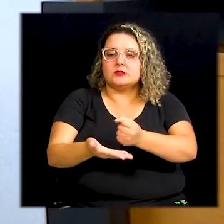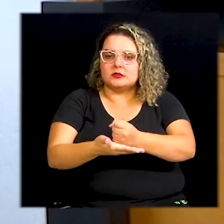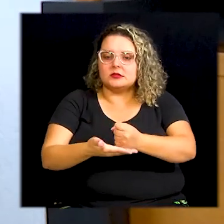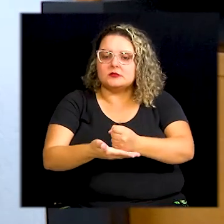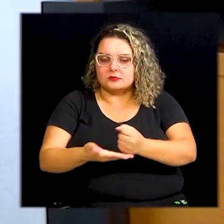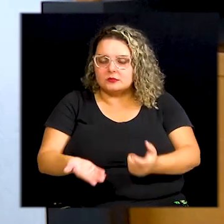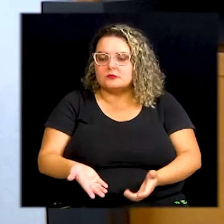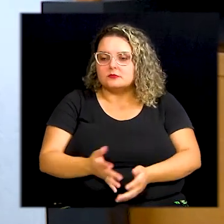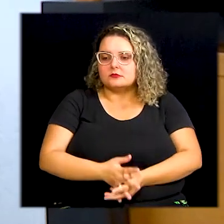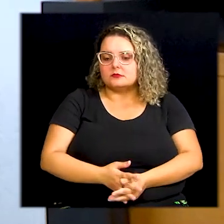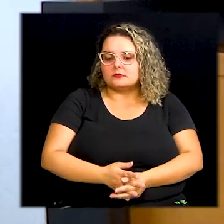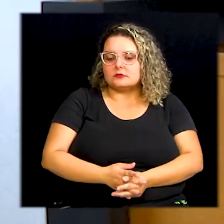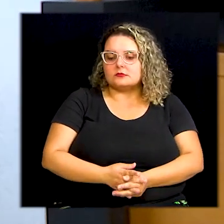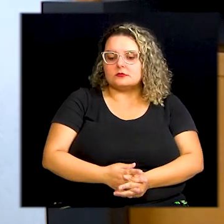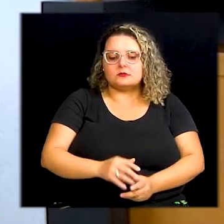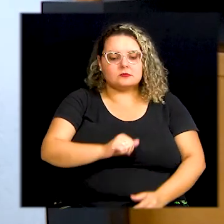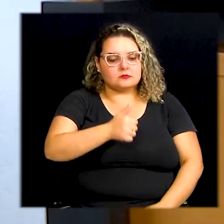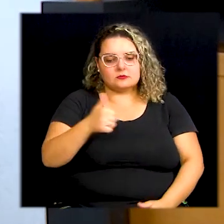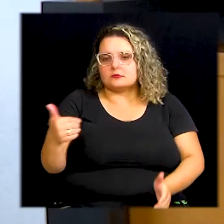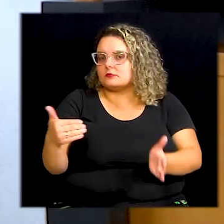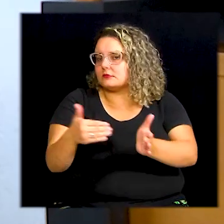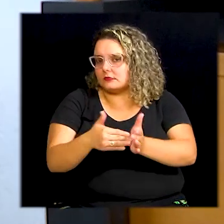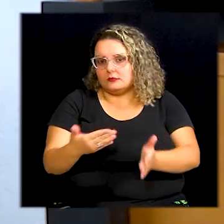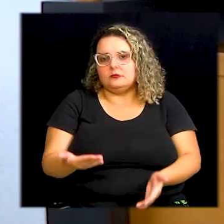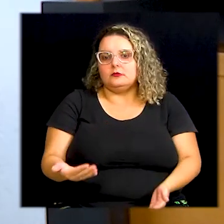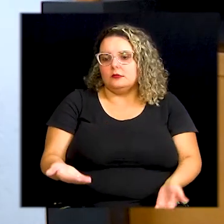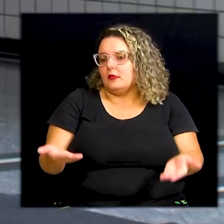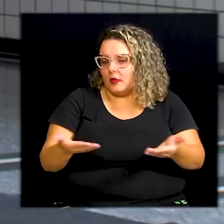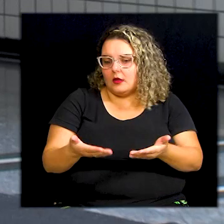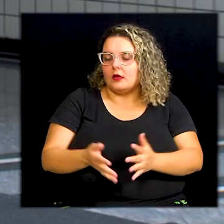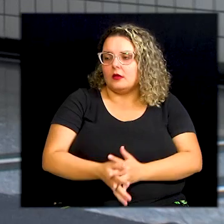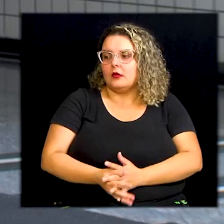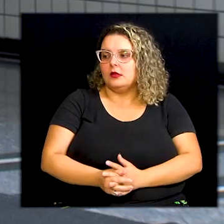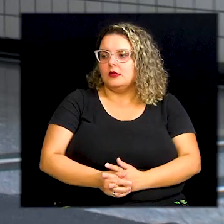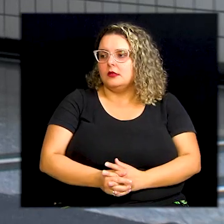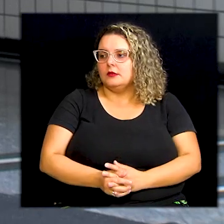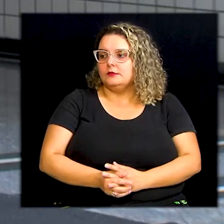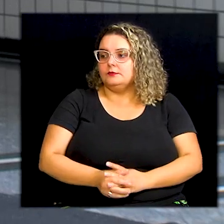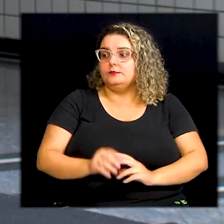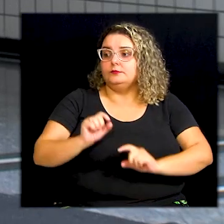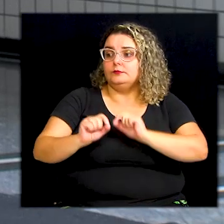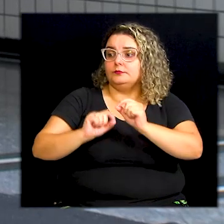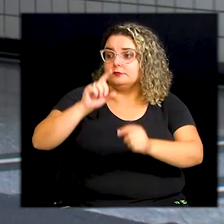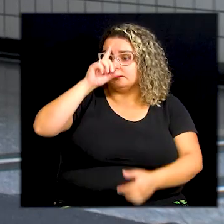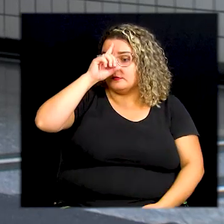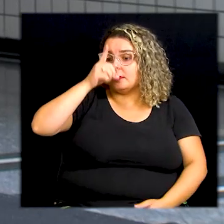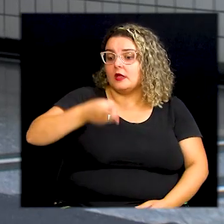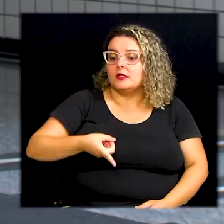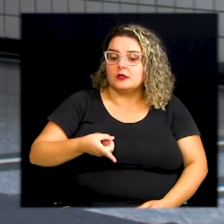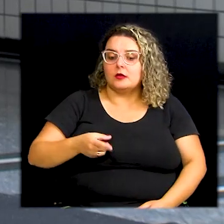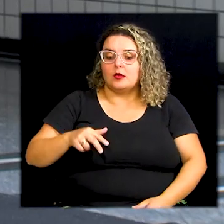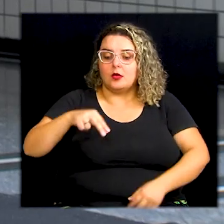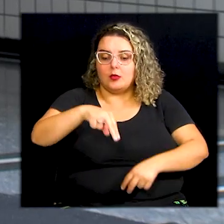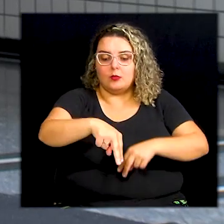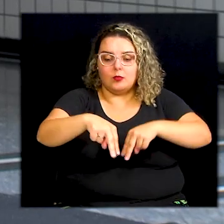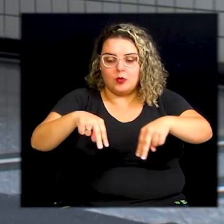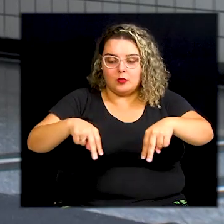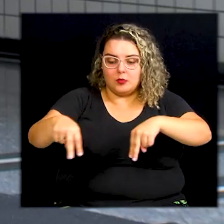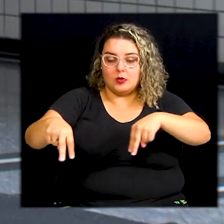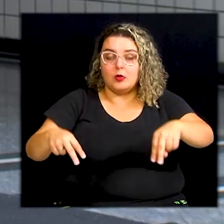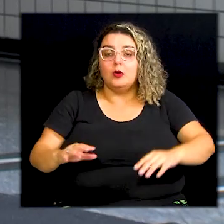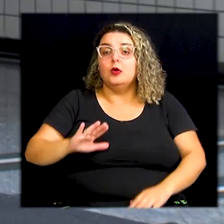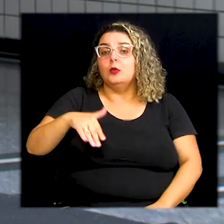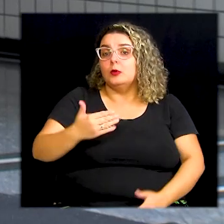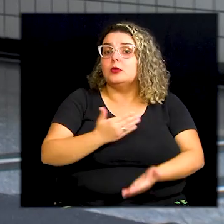já. Aí foi dos 11 até agora. E quem que definiu o seu posicionamento? Porque assim, quando você